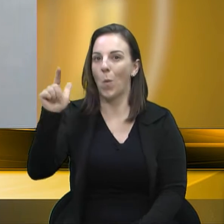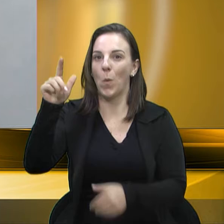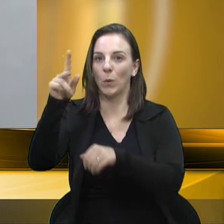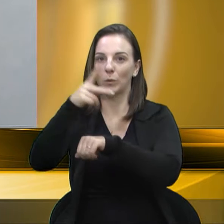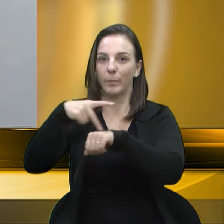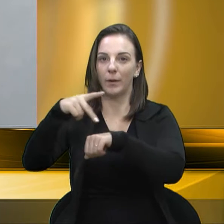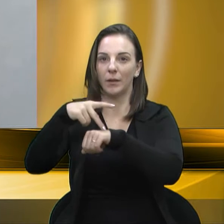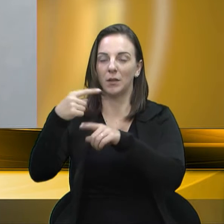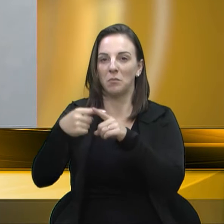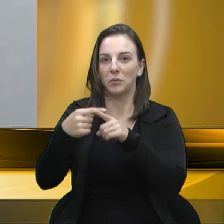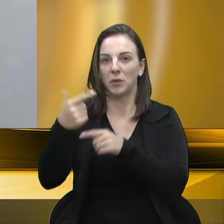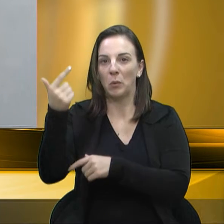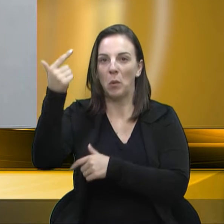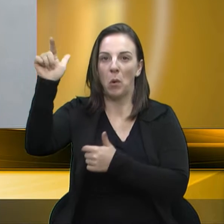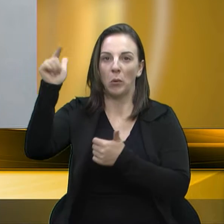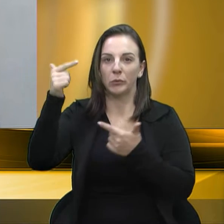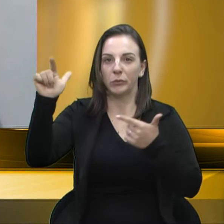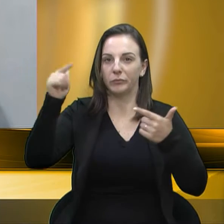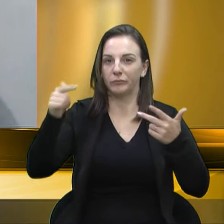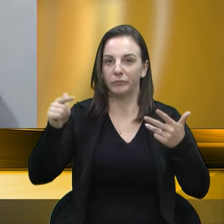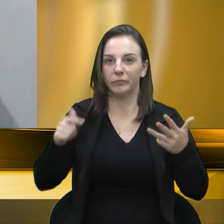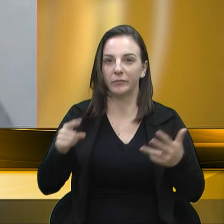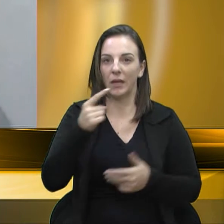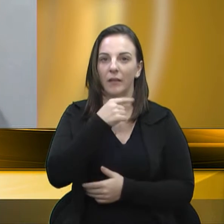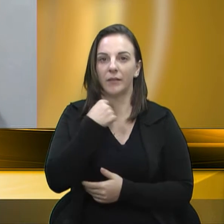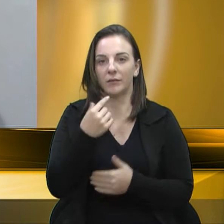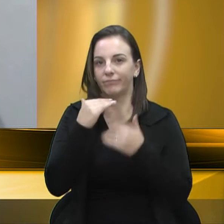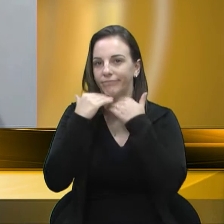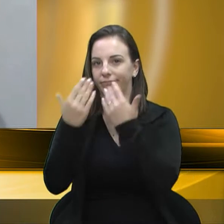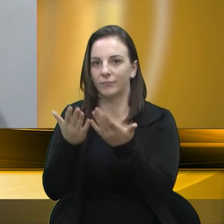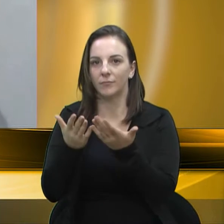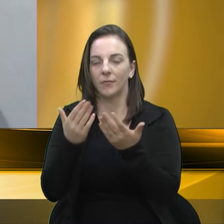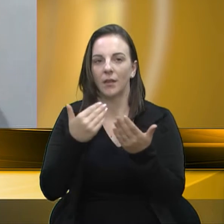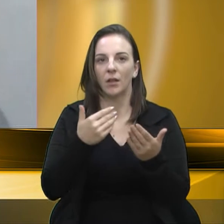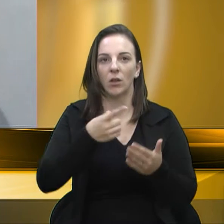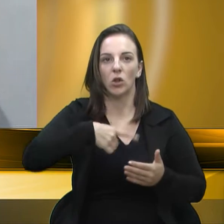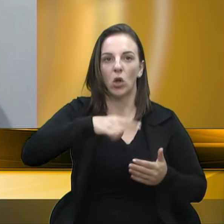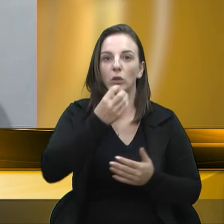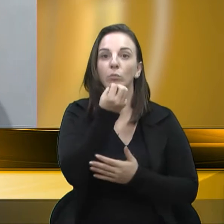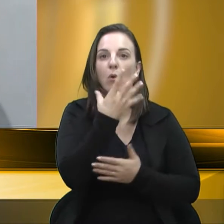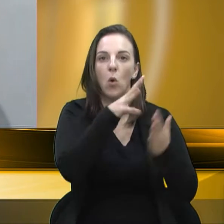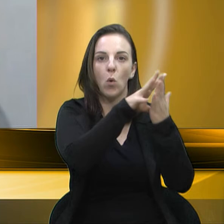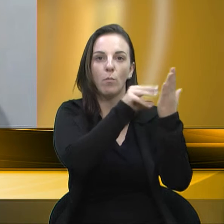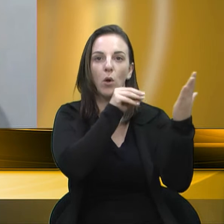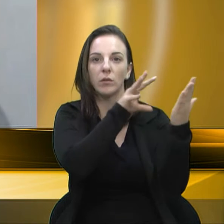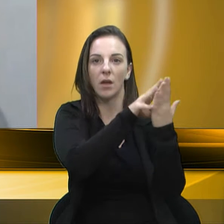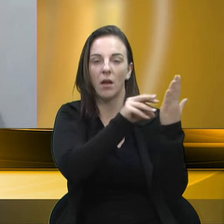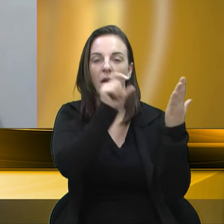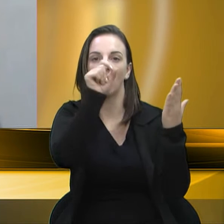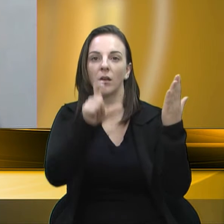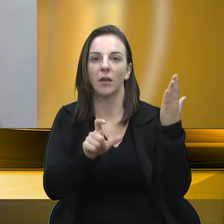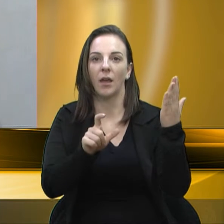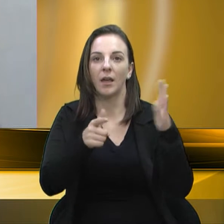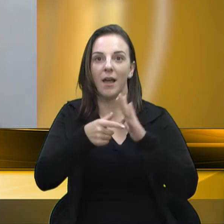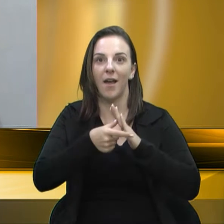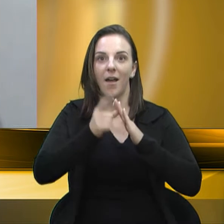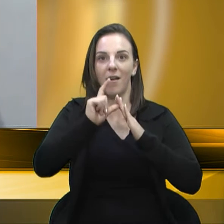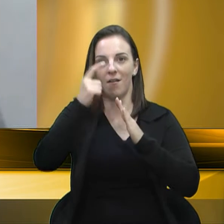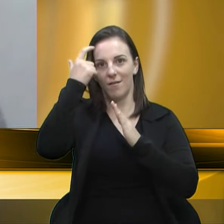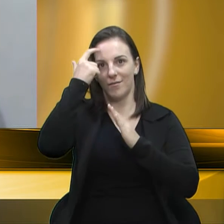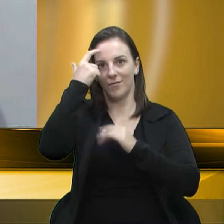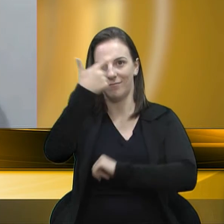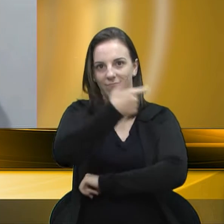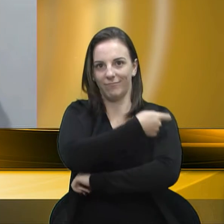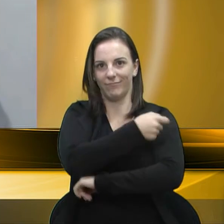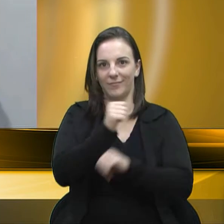aqui a quem se atrasou, e sim buscar bons exemplos de quem se antecipou com relação a esse sistema de vacinação.